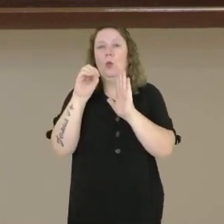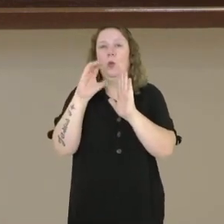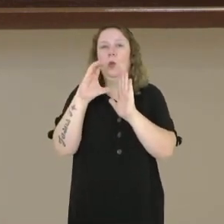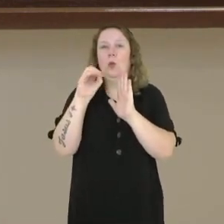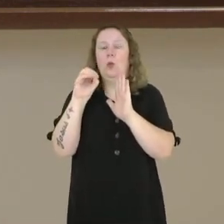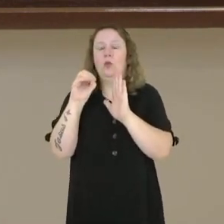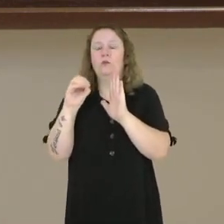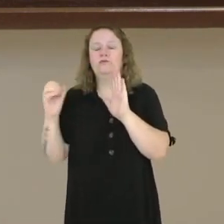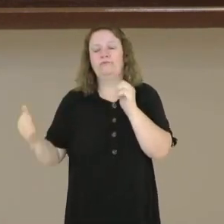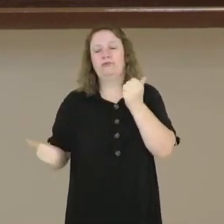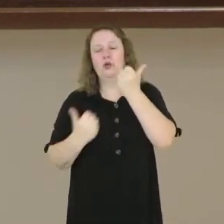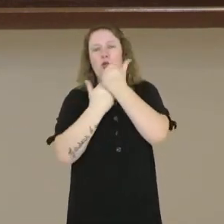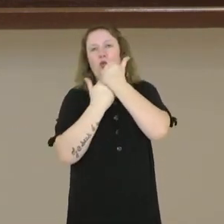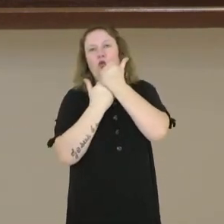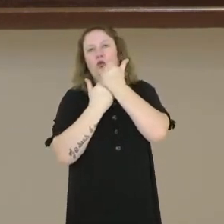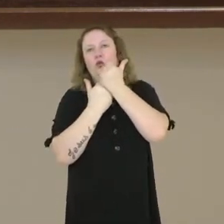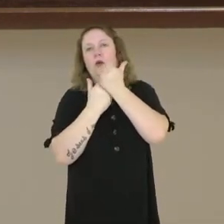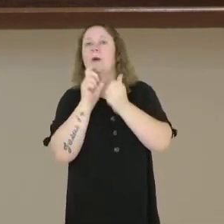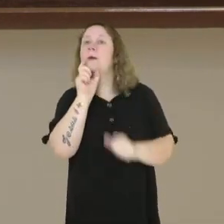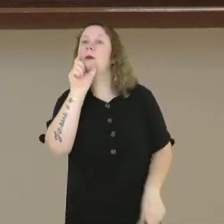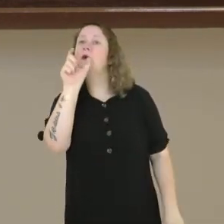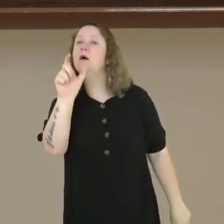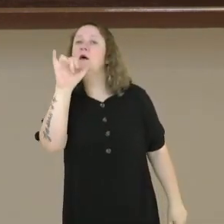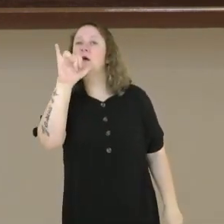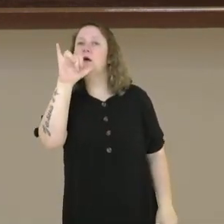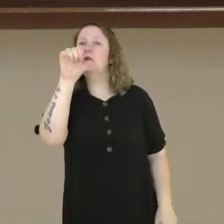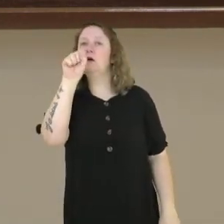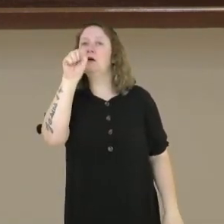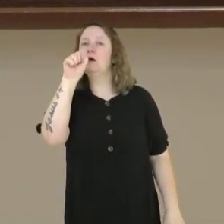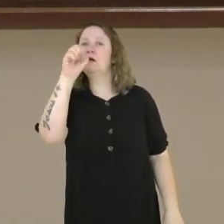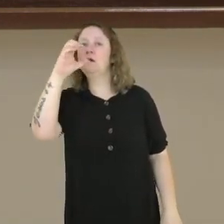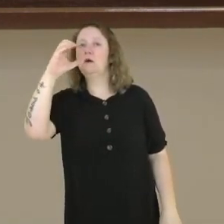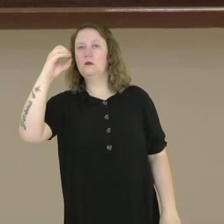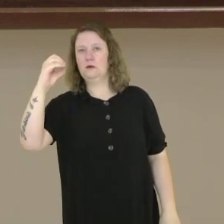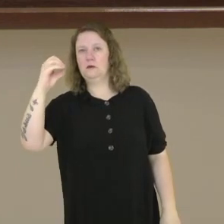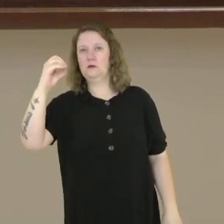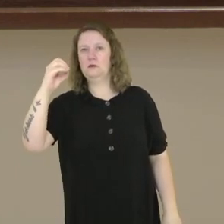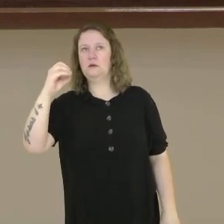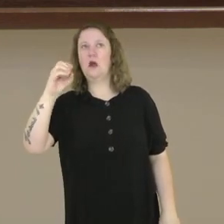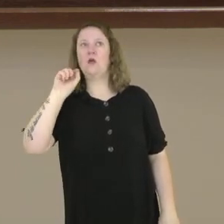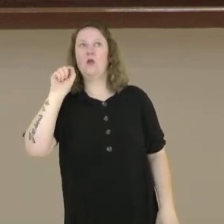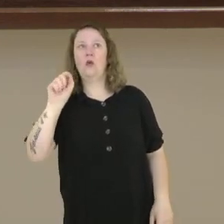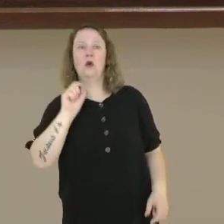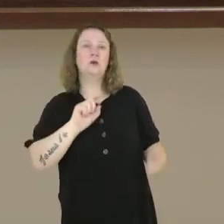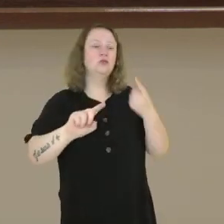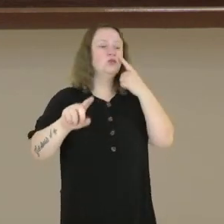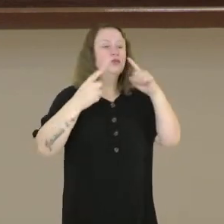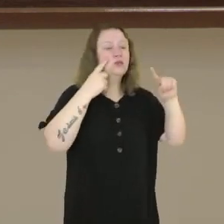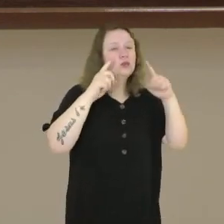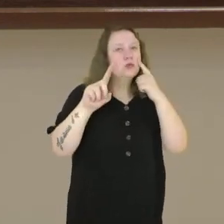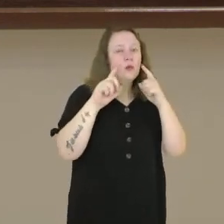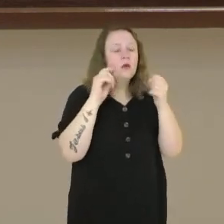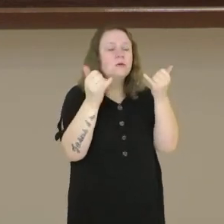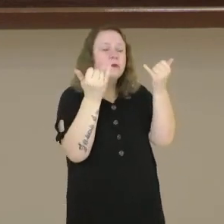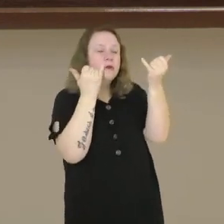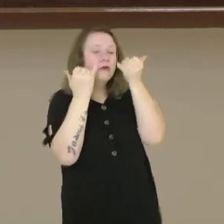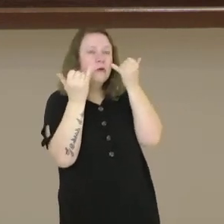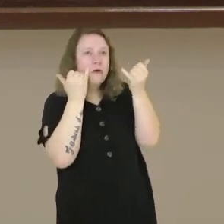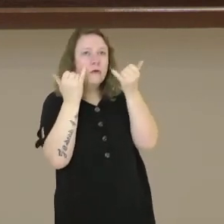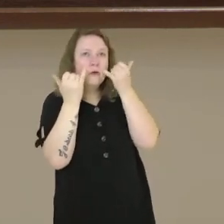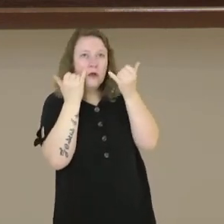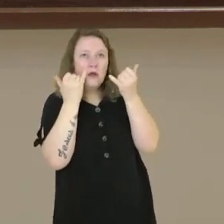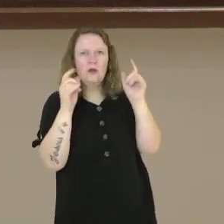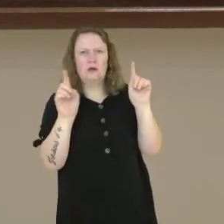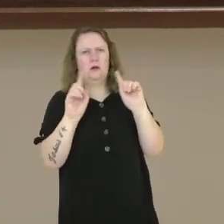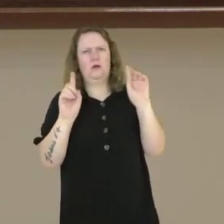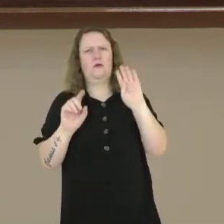e colocar no lugar dela a palavrinha isso. Então, descobriram que a notícia em si não era falsa e eu